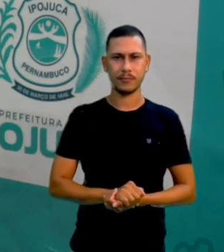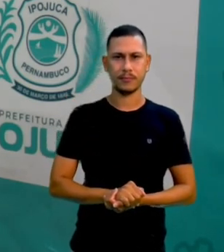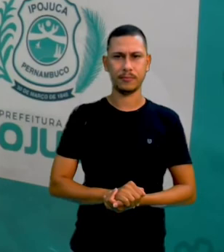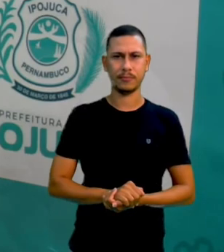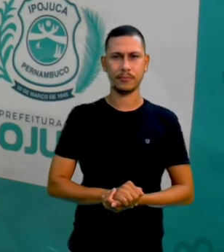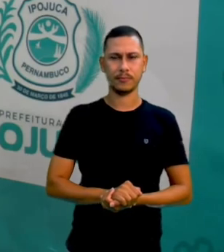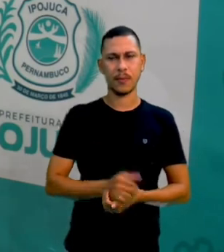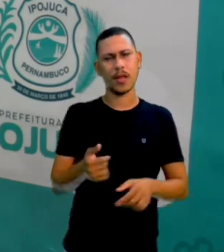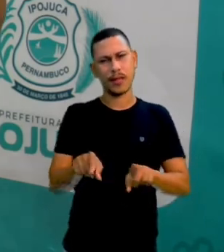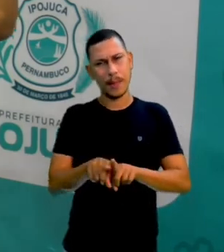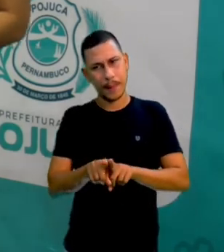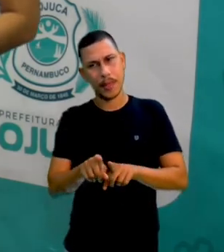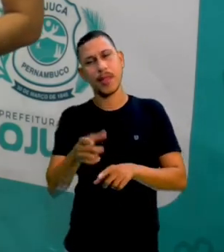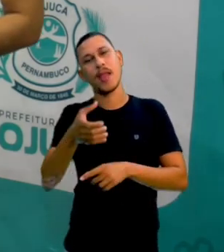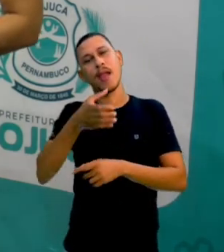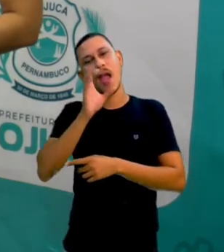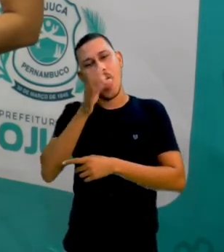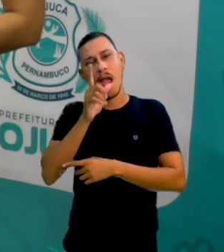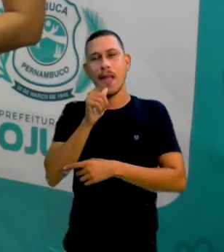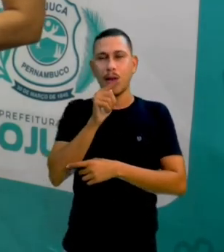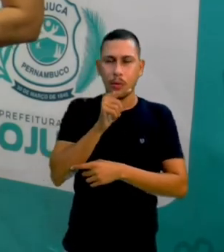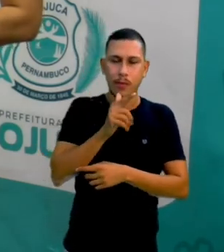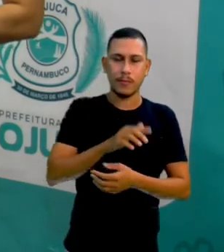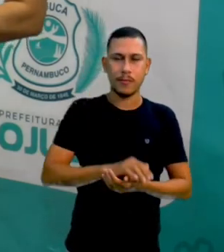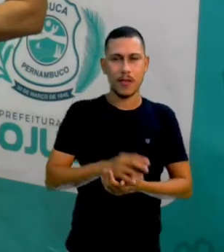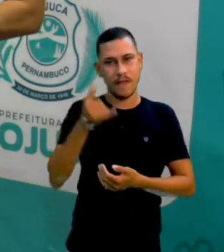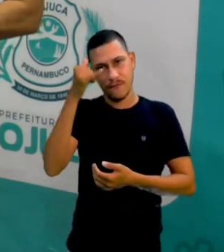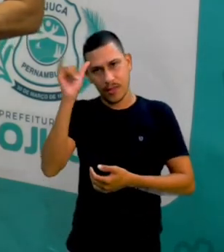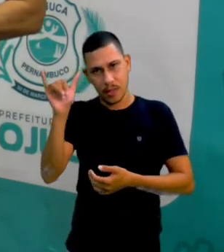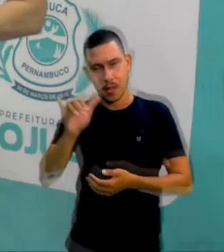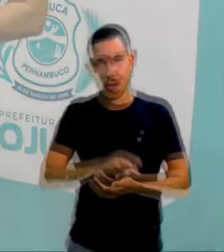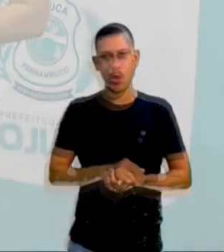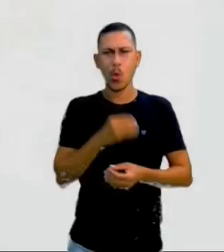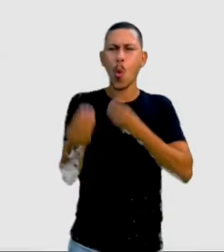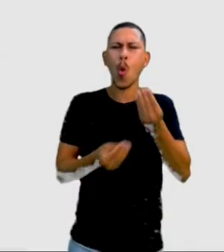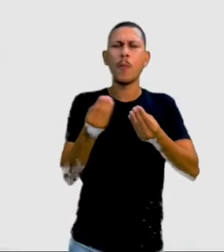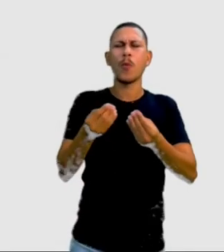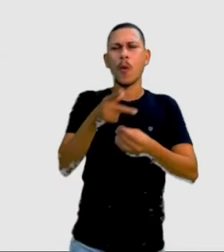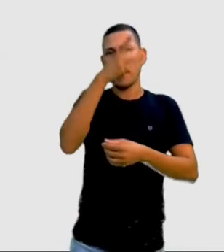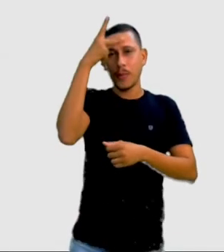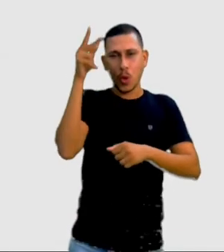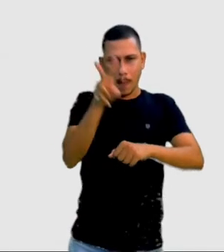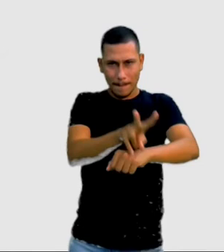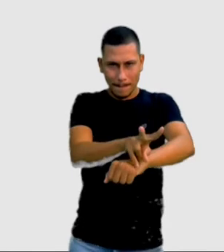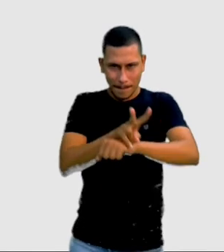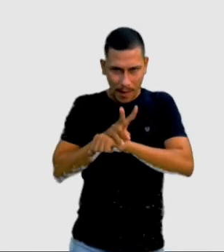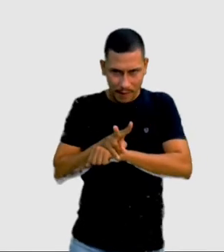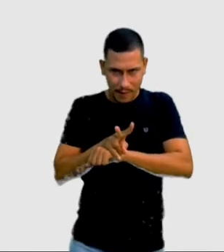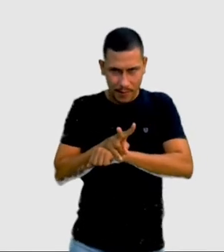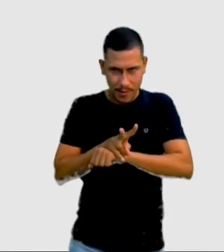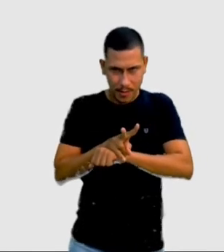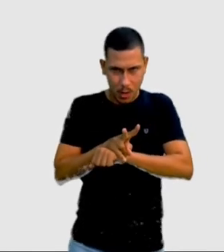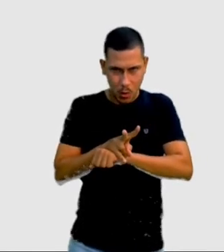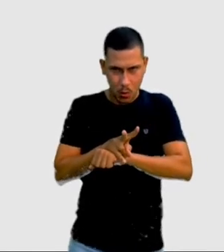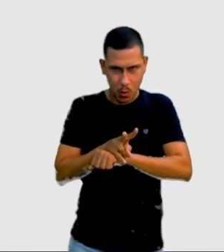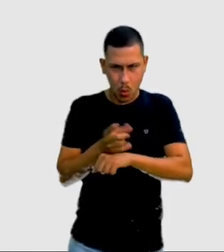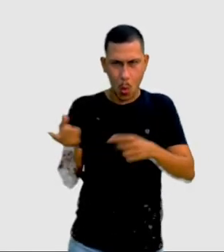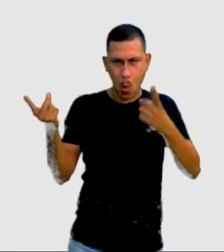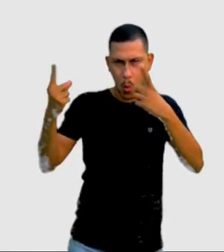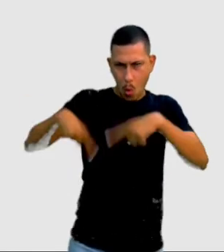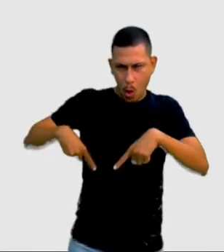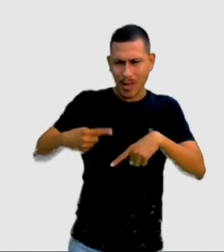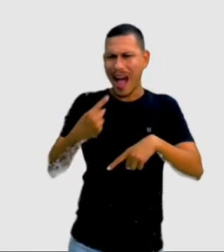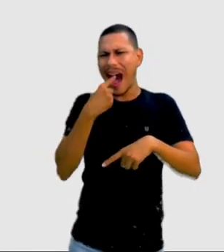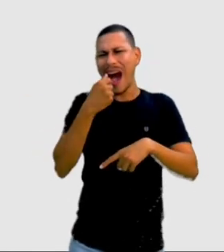se hidratando. Bom, prevenção com relação à bulimia. Como é que a gente pode prever isso?